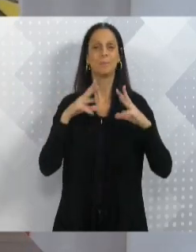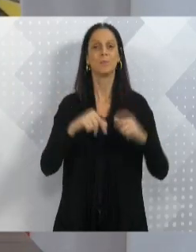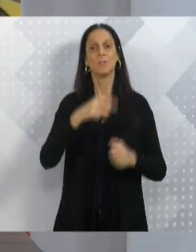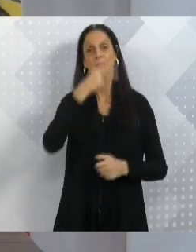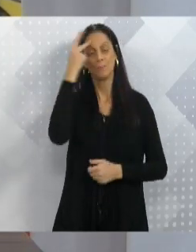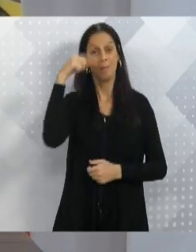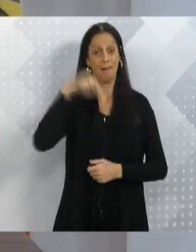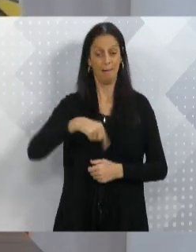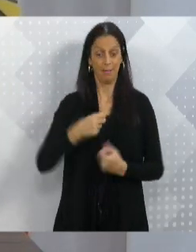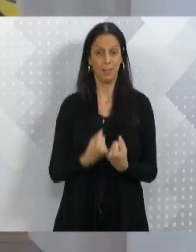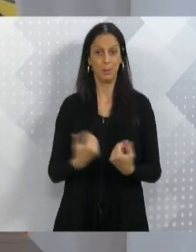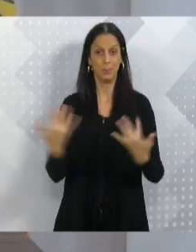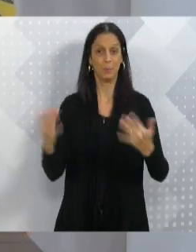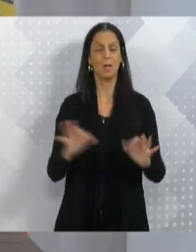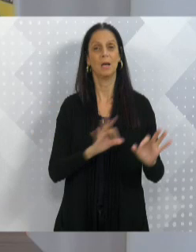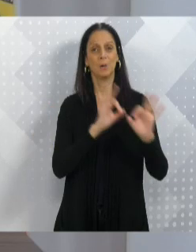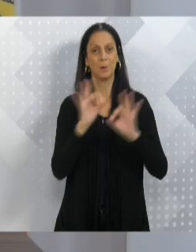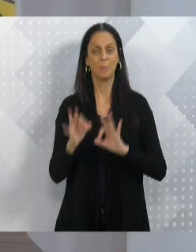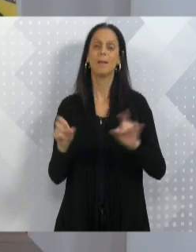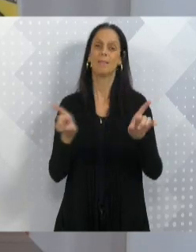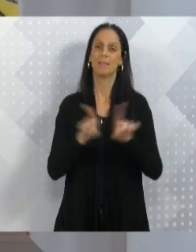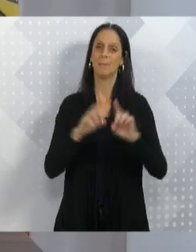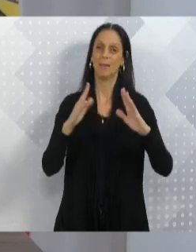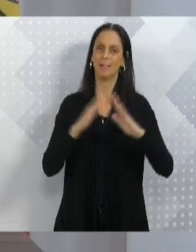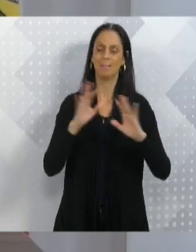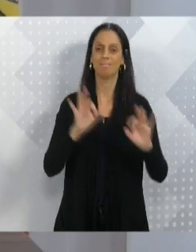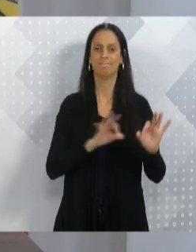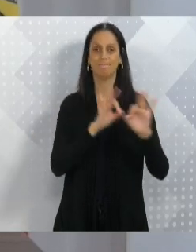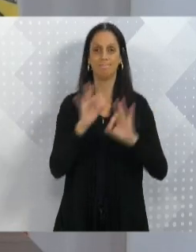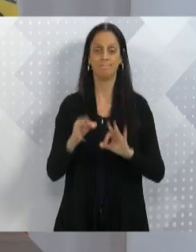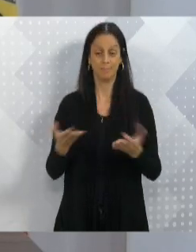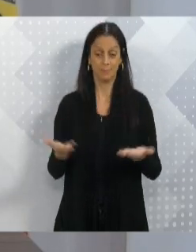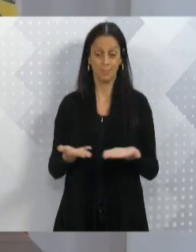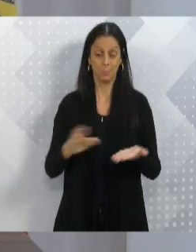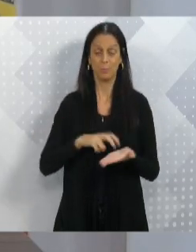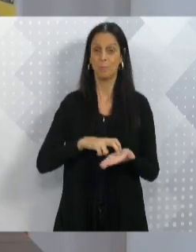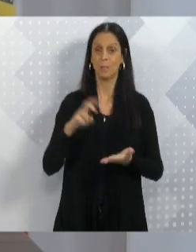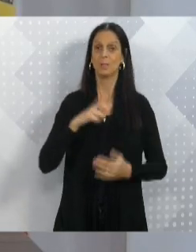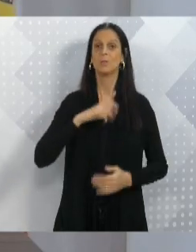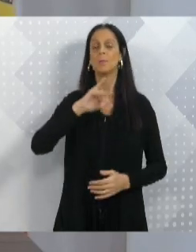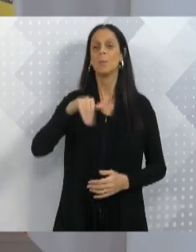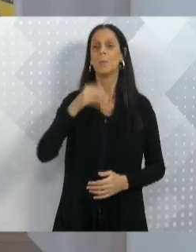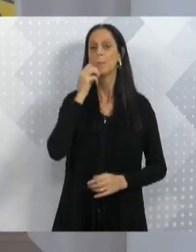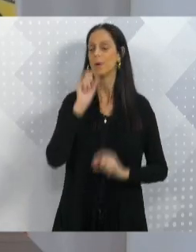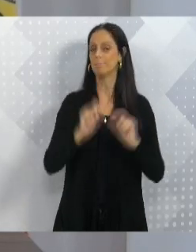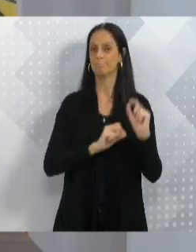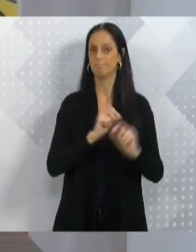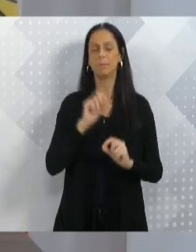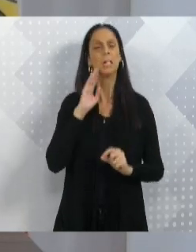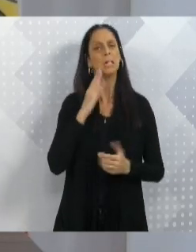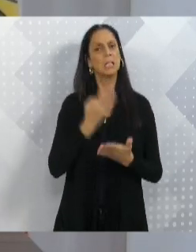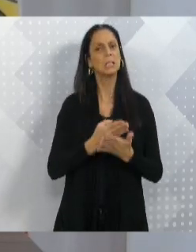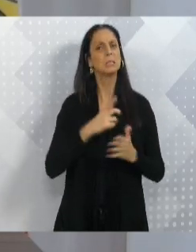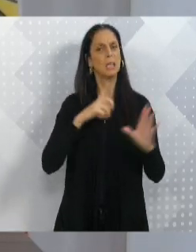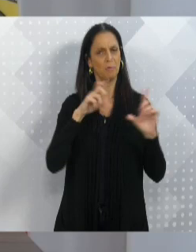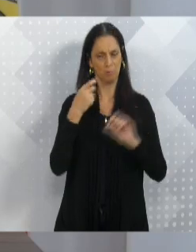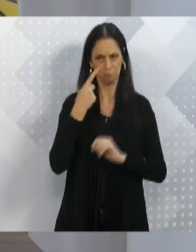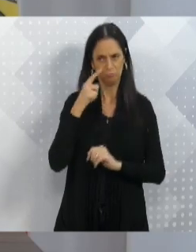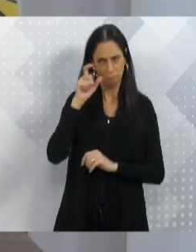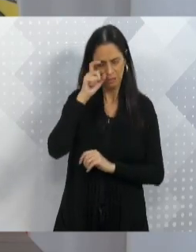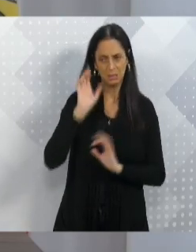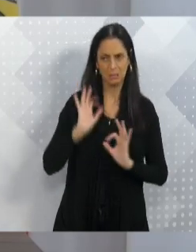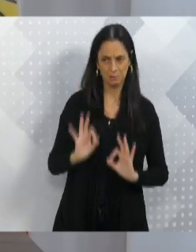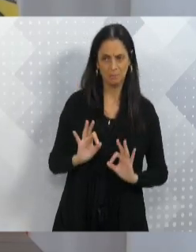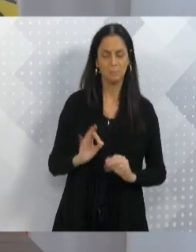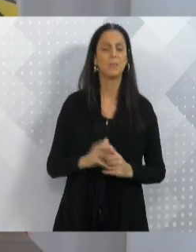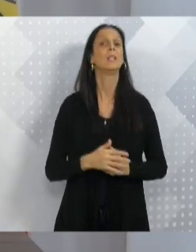aqui em suas residências. Na manhã de hoje eu tive a oportunidade, eu acho que tem fotos aí, Neri, eu tive a